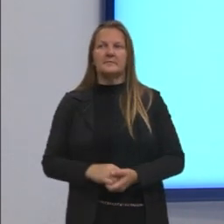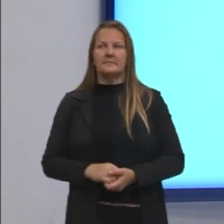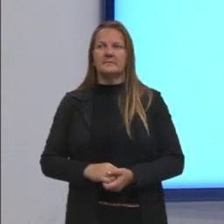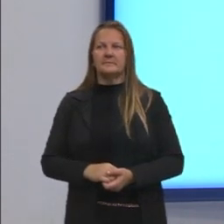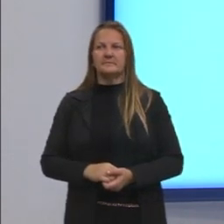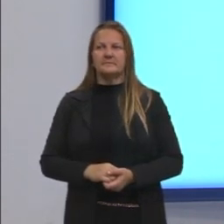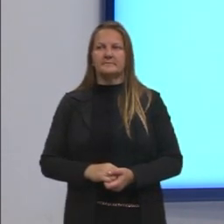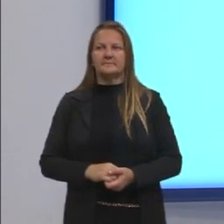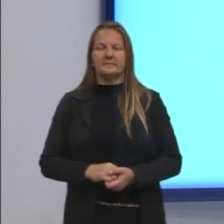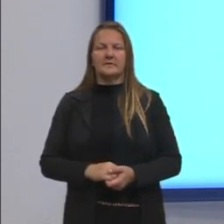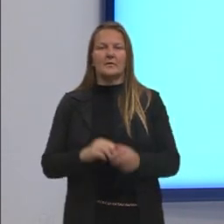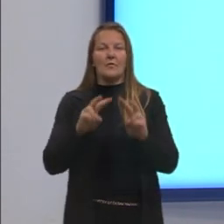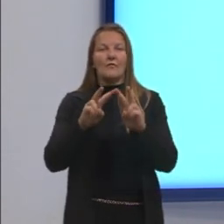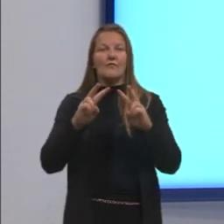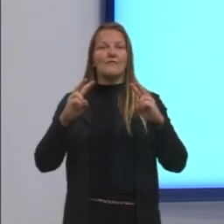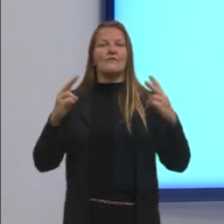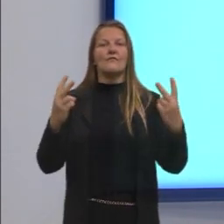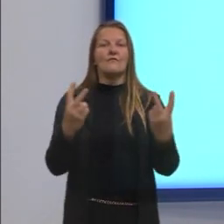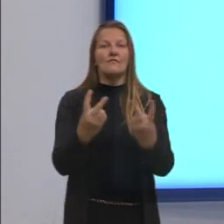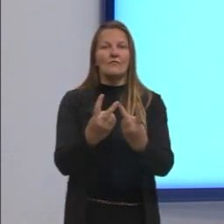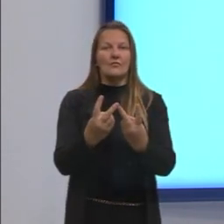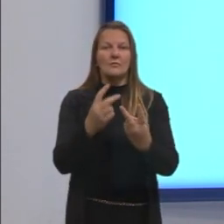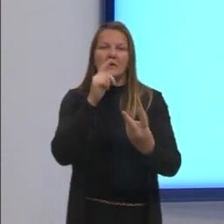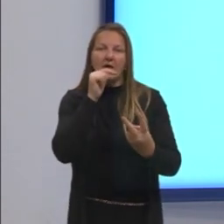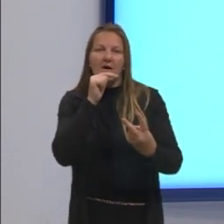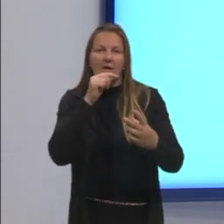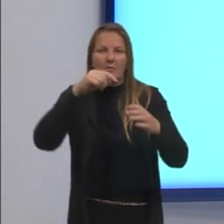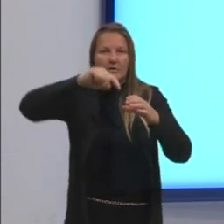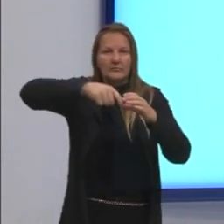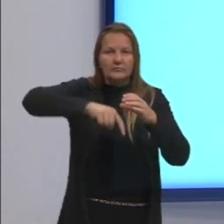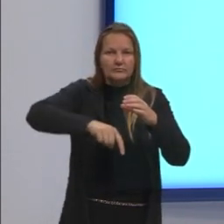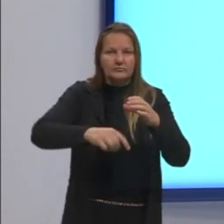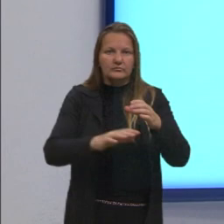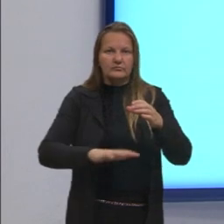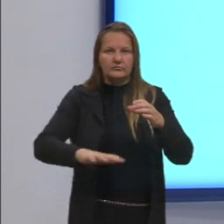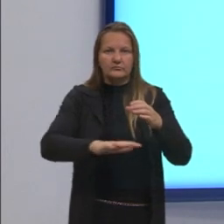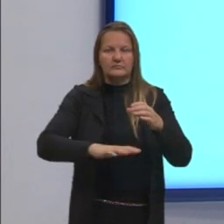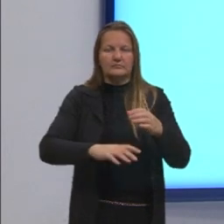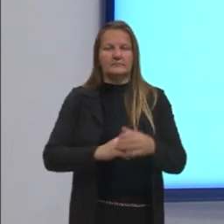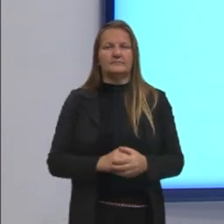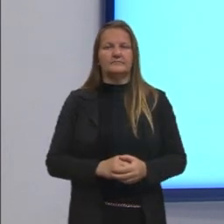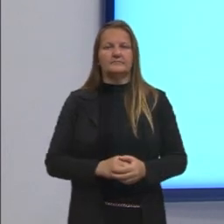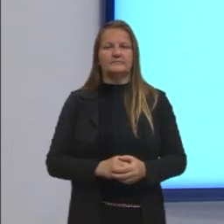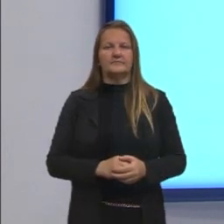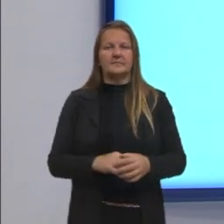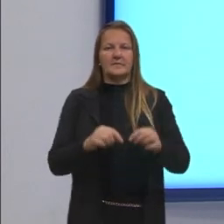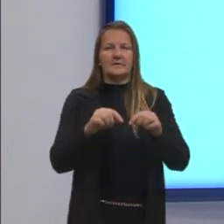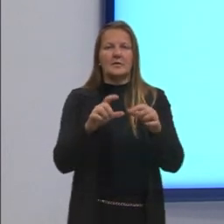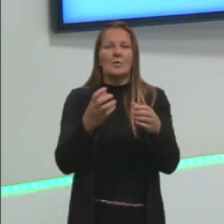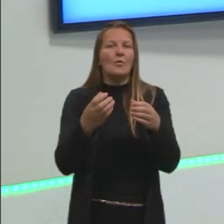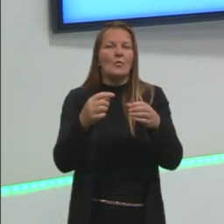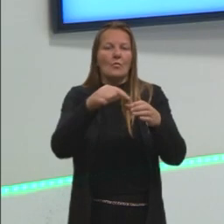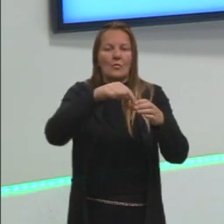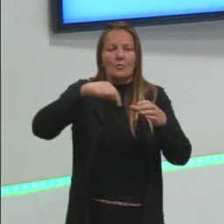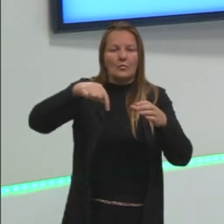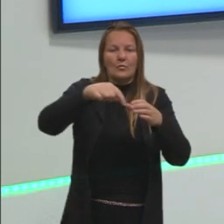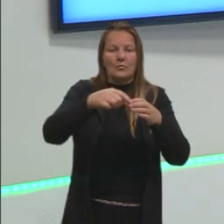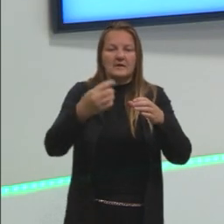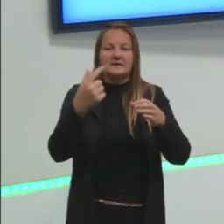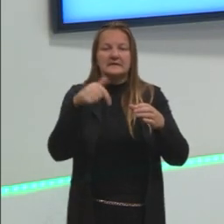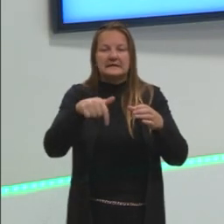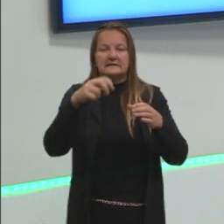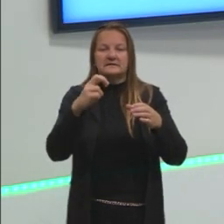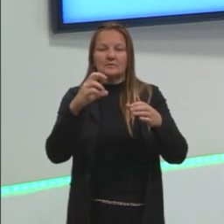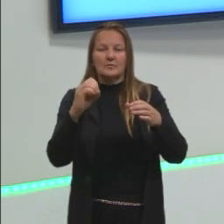envolve o volume né daquele tanque nesse formato o tanque ele comporta então ali 750